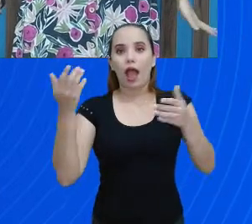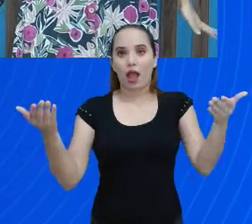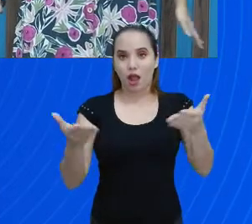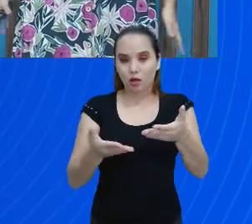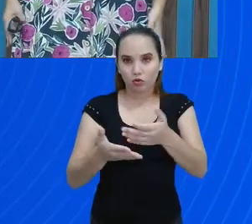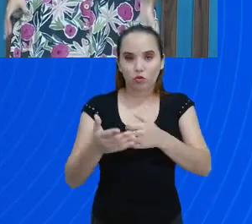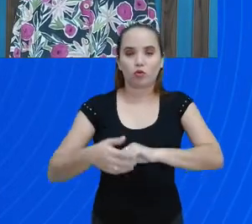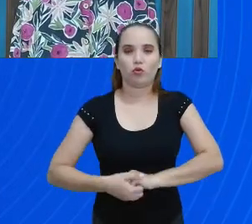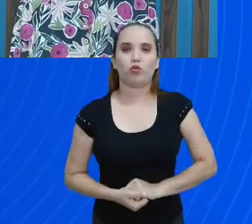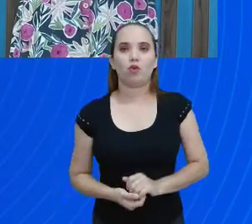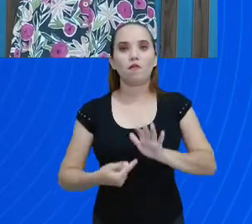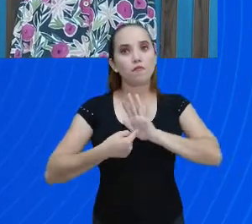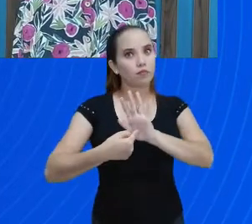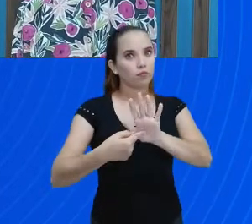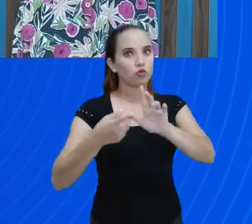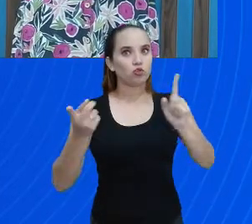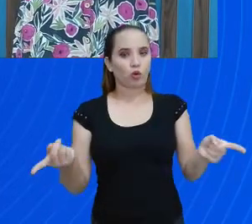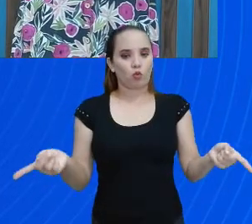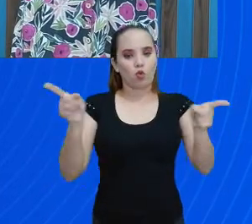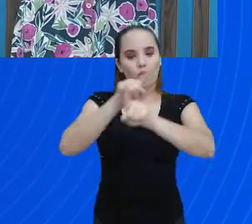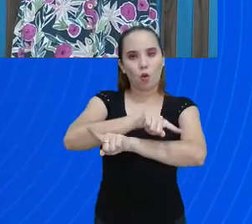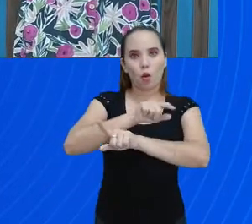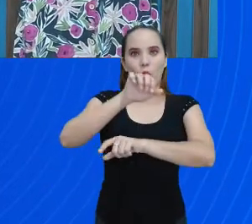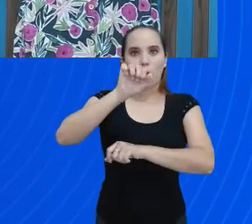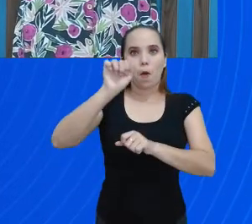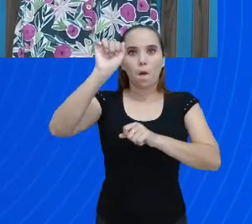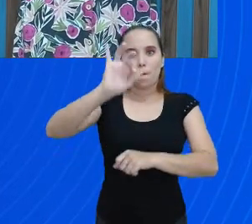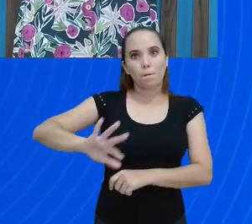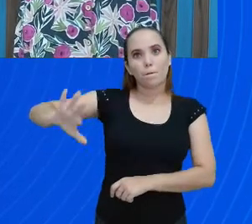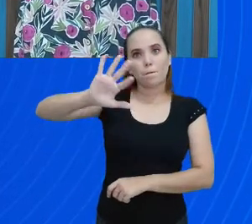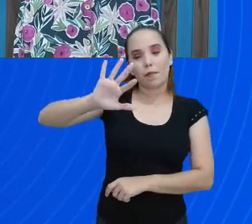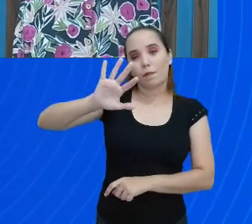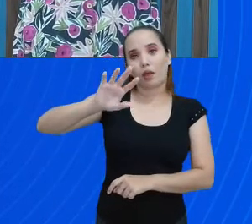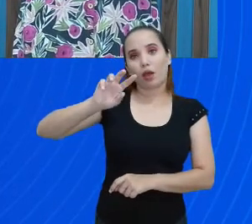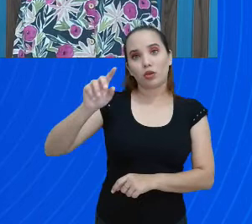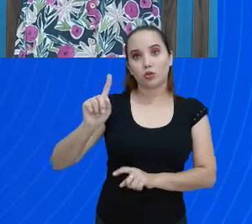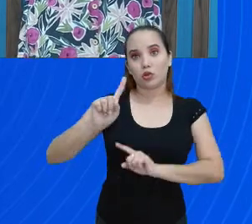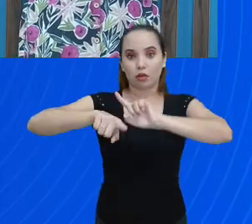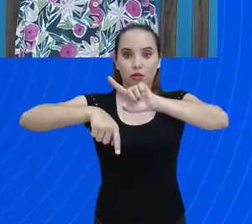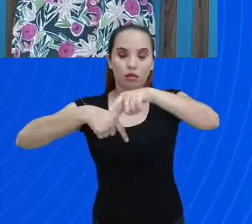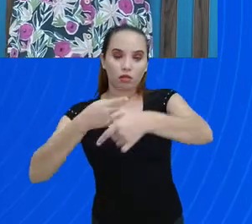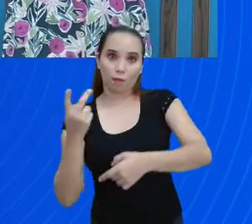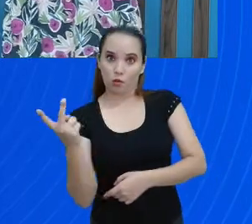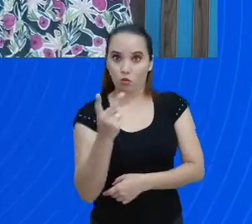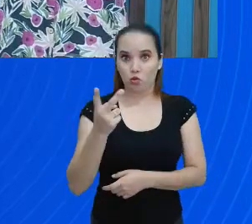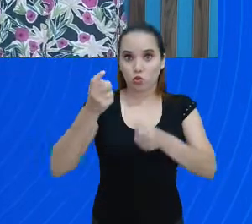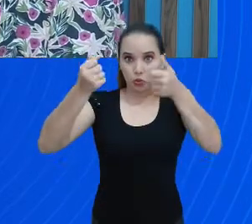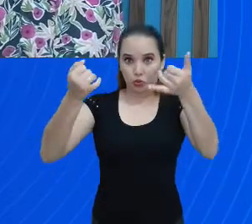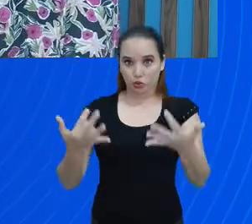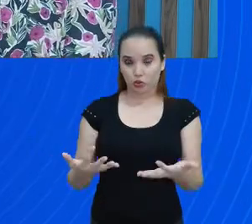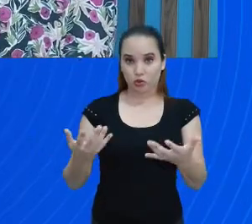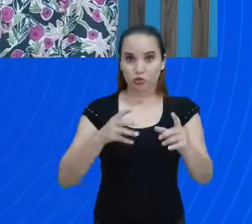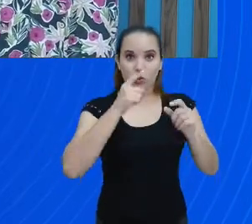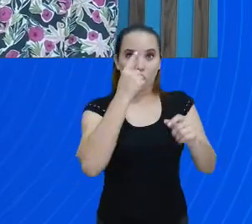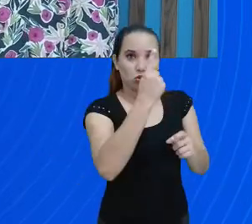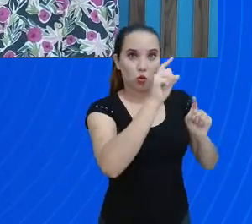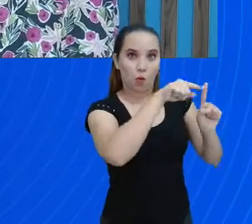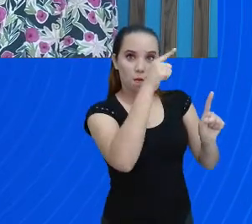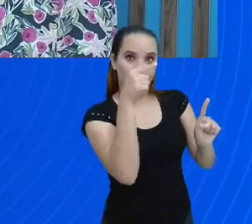mostrar uma imagem e duas descrições, uma objetiva e uma subjetiva. Será que a gente vai